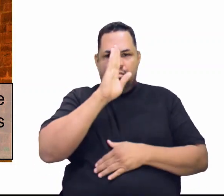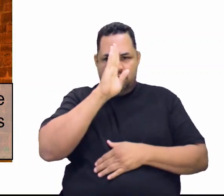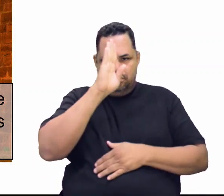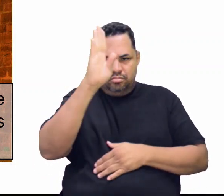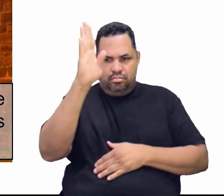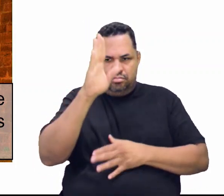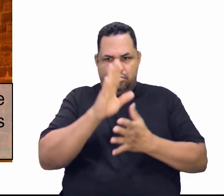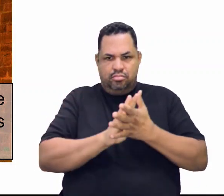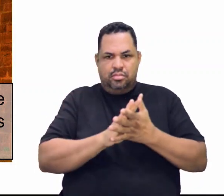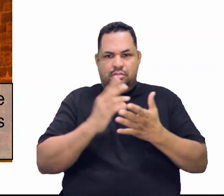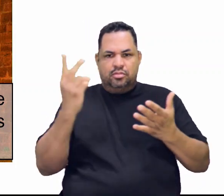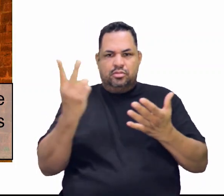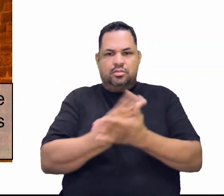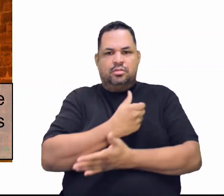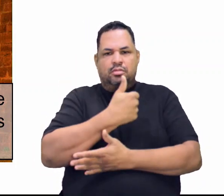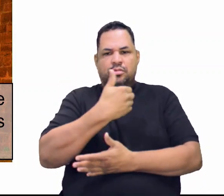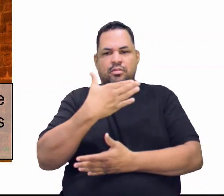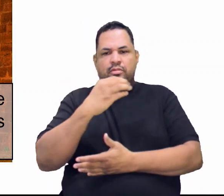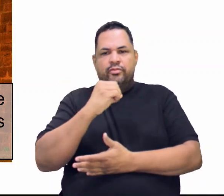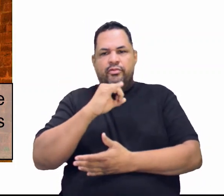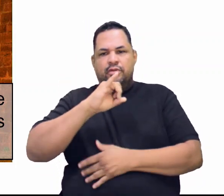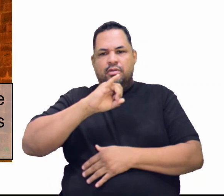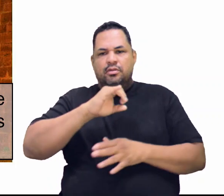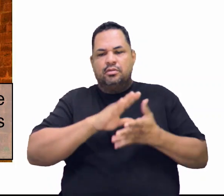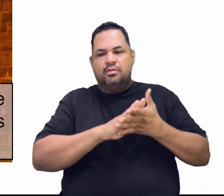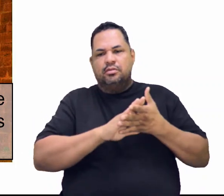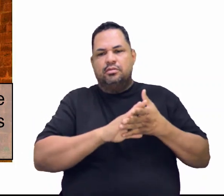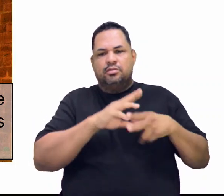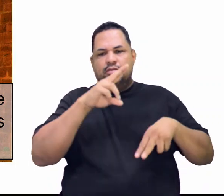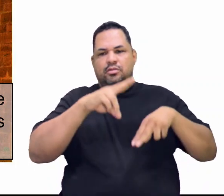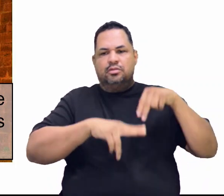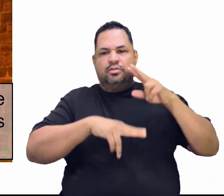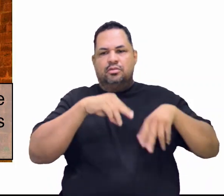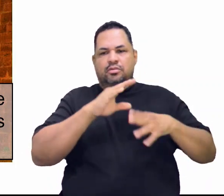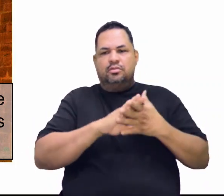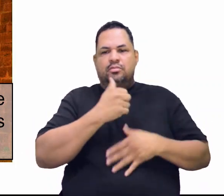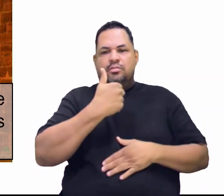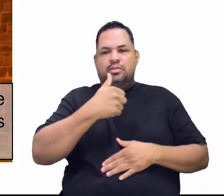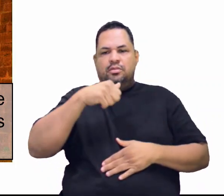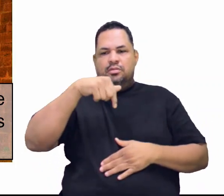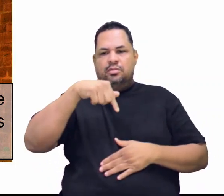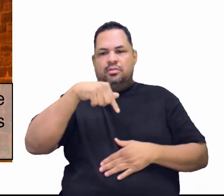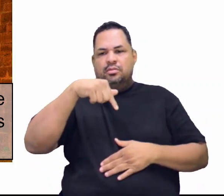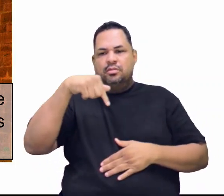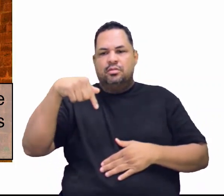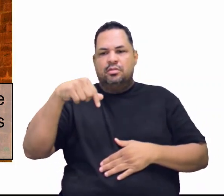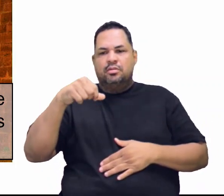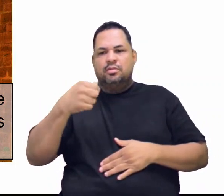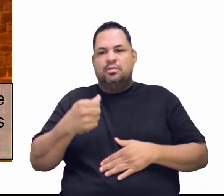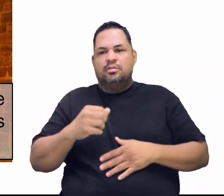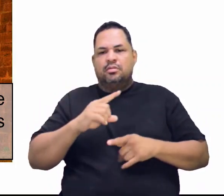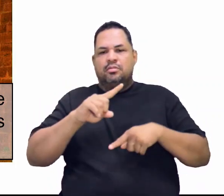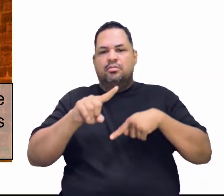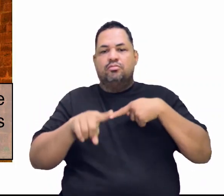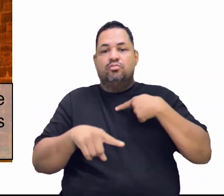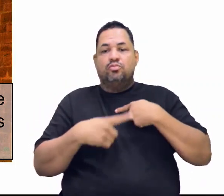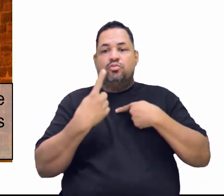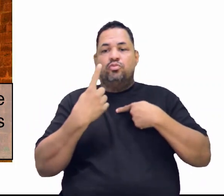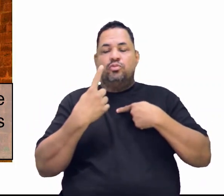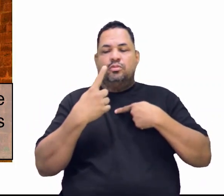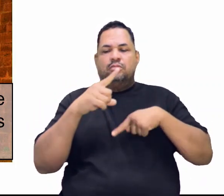foi lançada no dia 20 de junho de 76, basicamente um ano após a